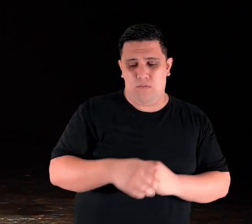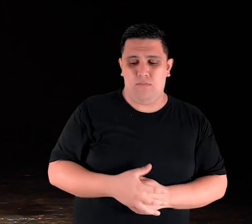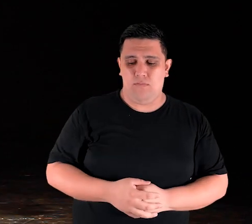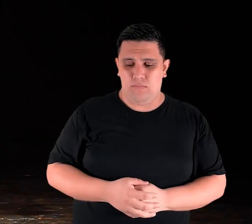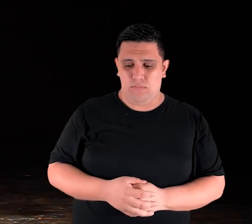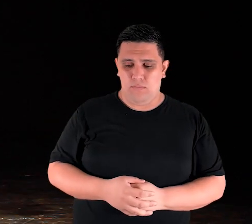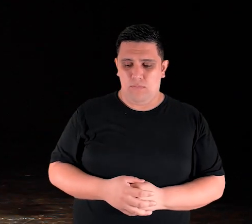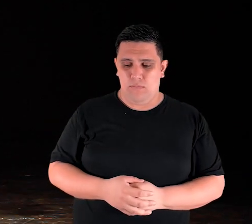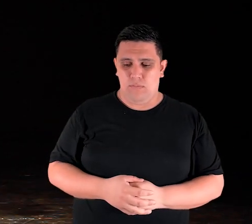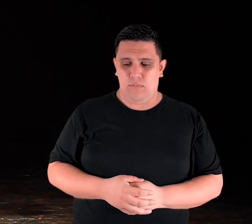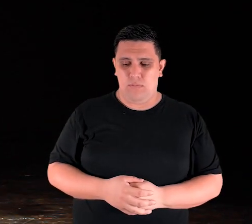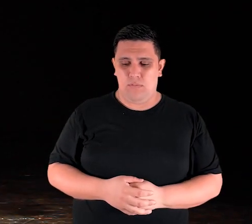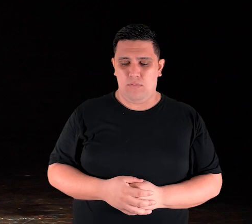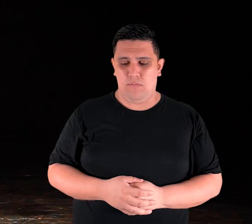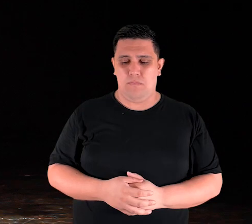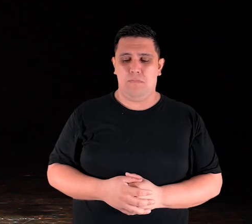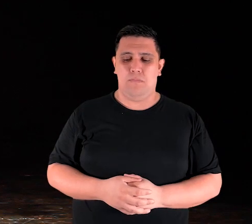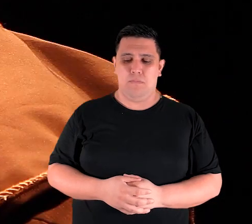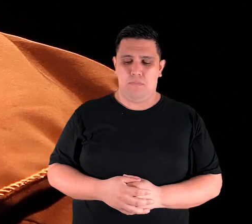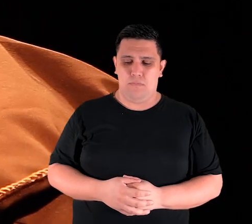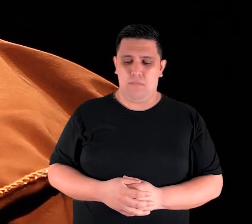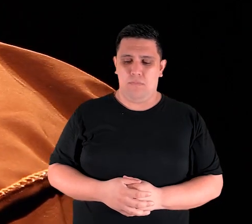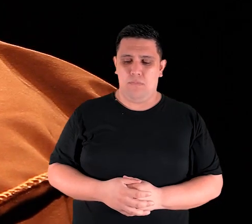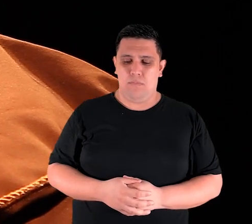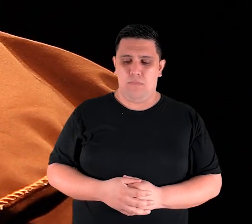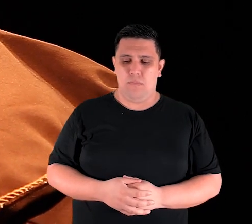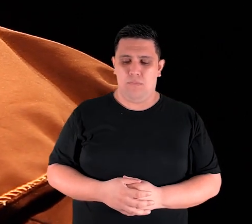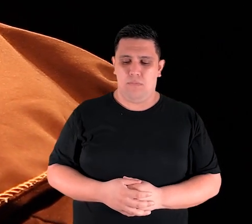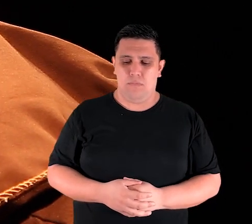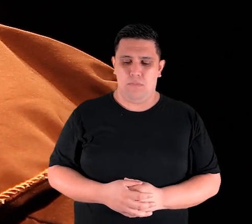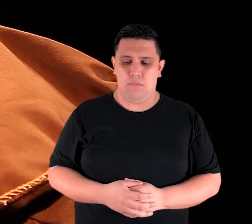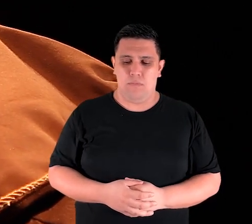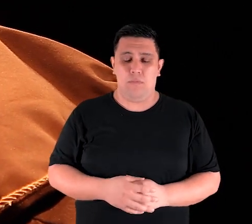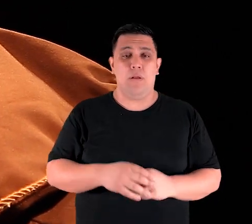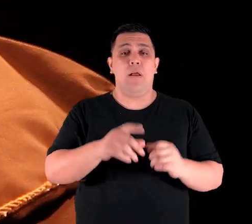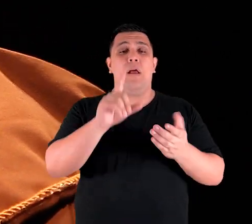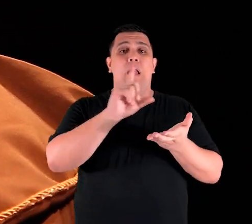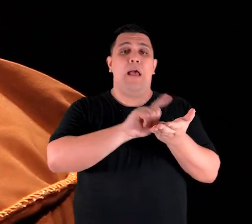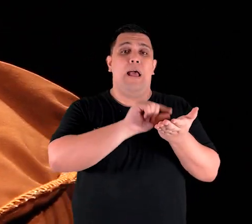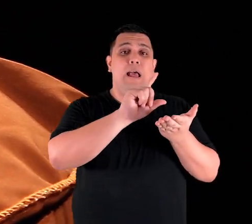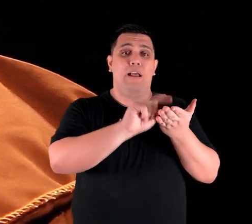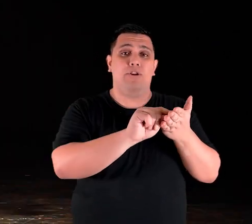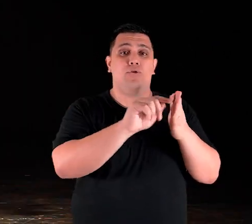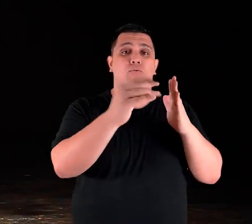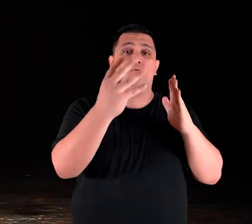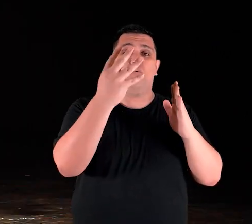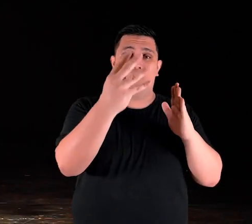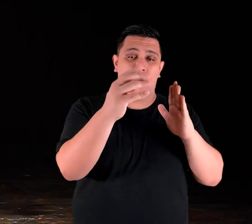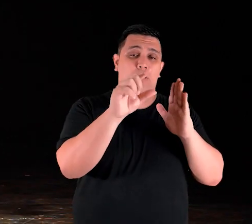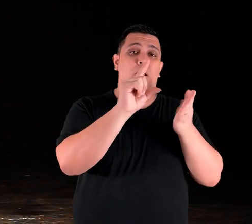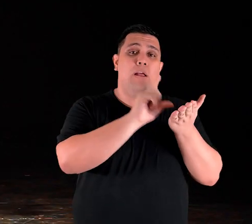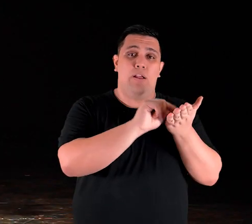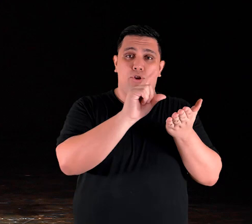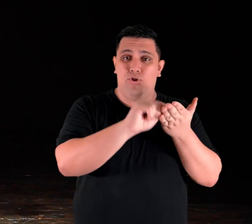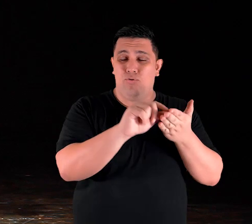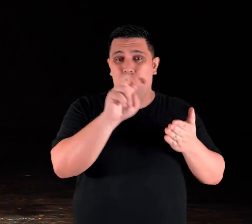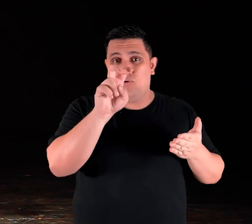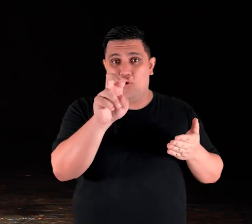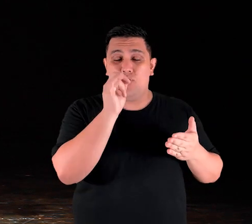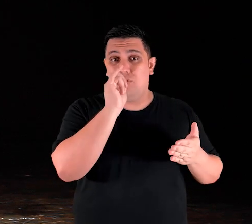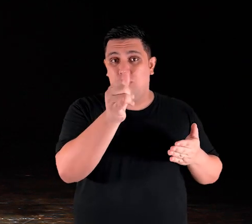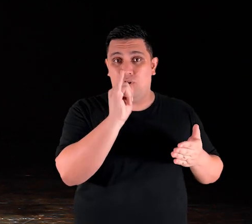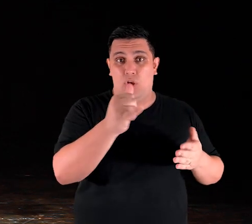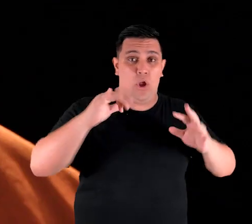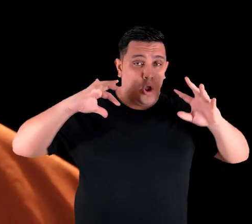E na que formulamos, os artigos 4 e 5 diziam: a todo